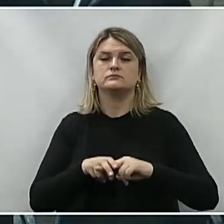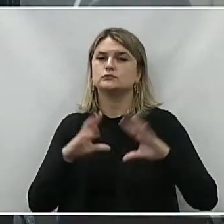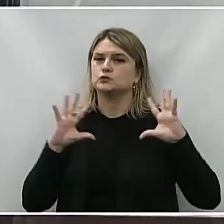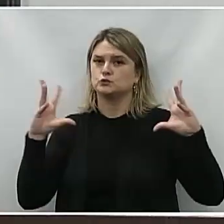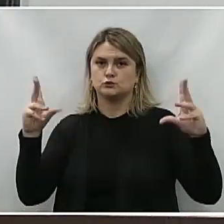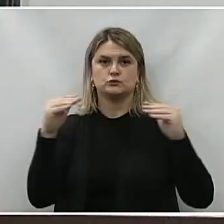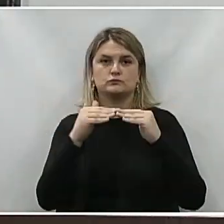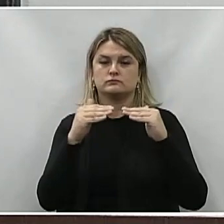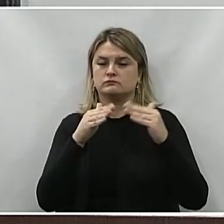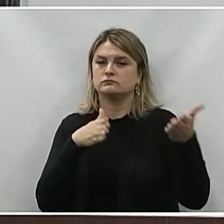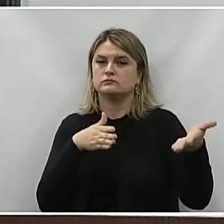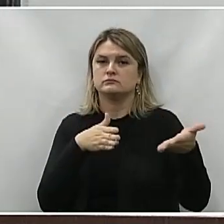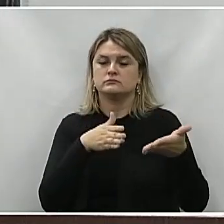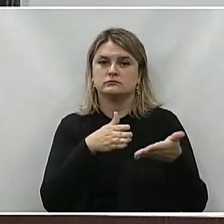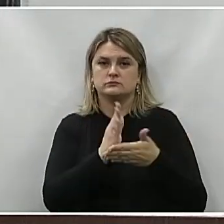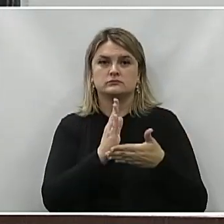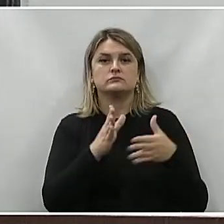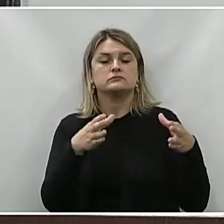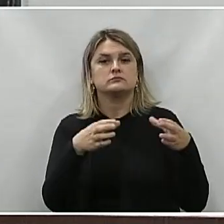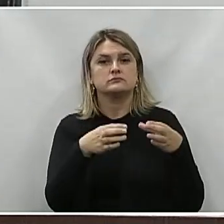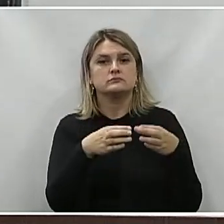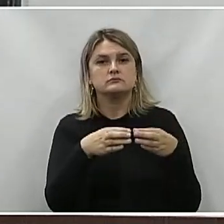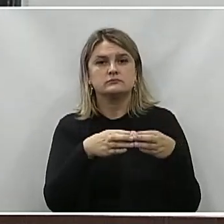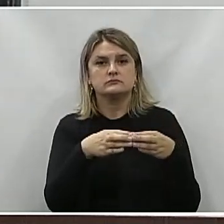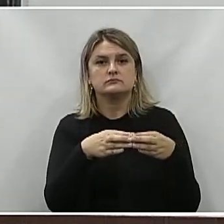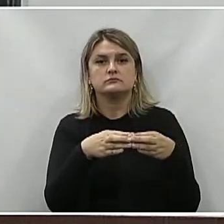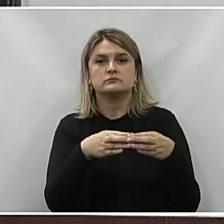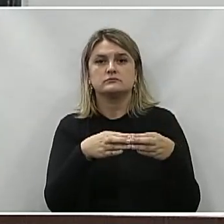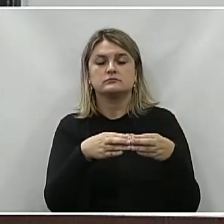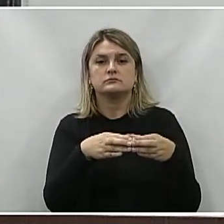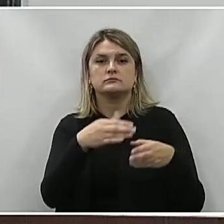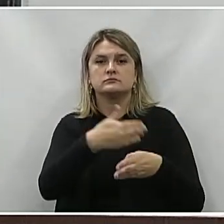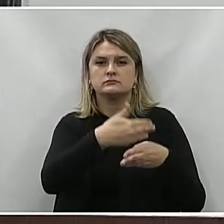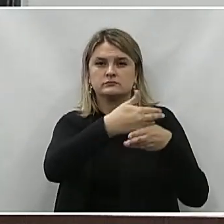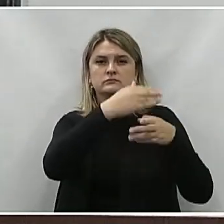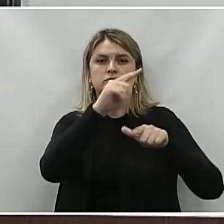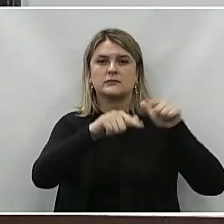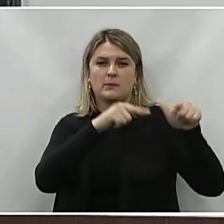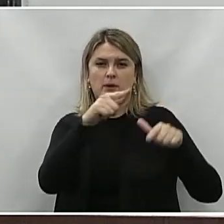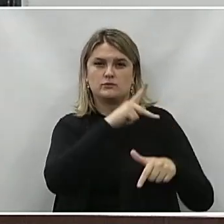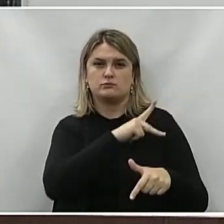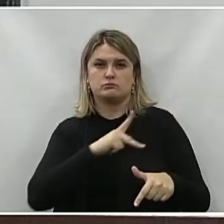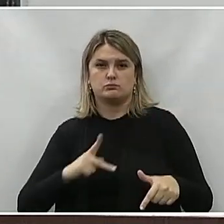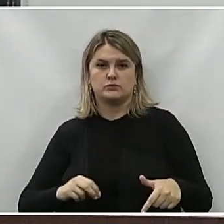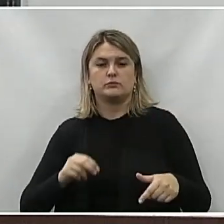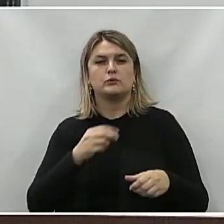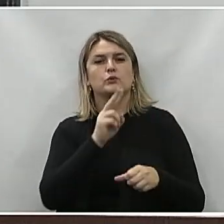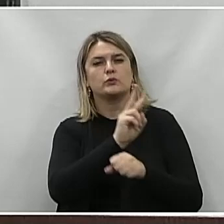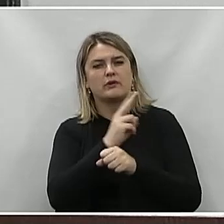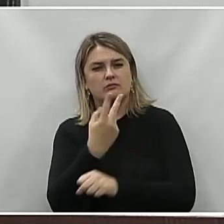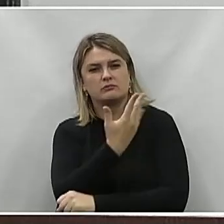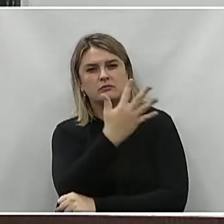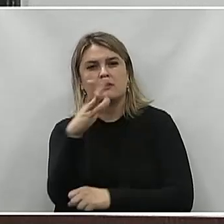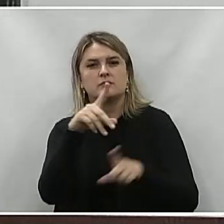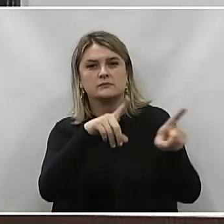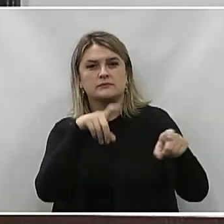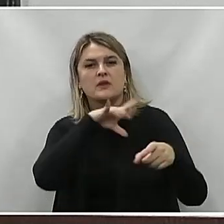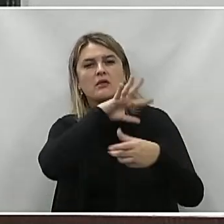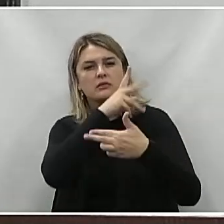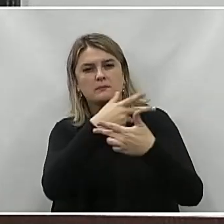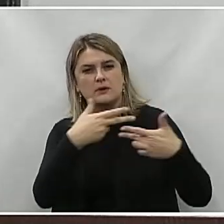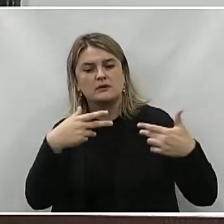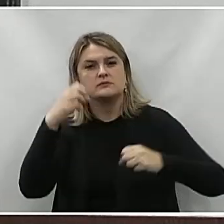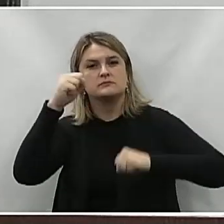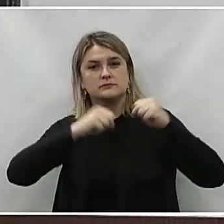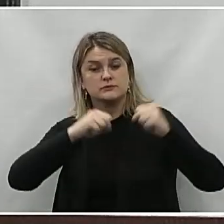Aprovado O parecer fundamentado Da comissão De obras Serviços públicos Meio ambiente Agricultura Pecuária